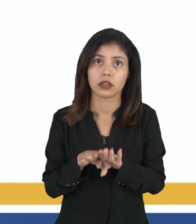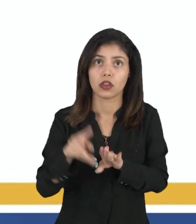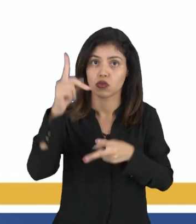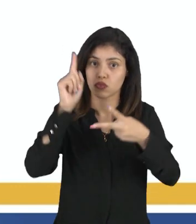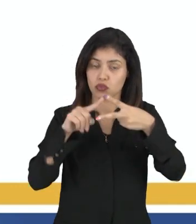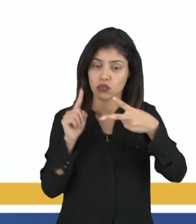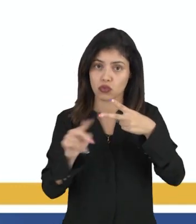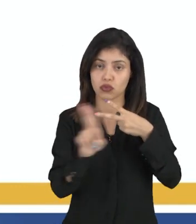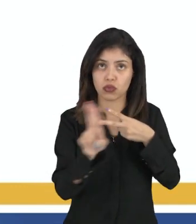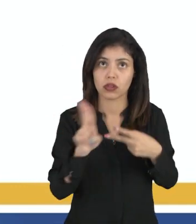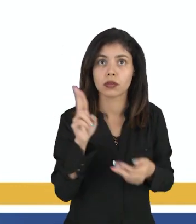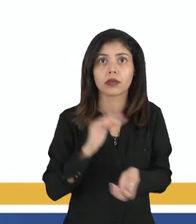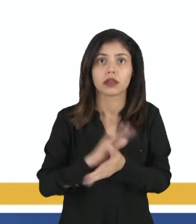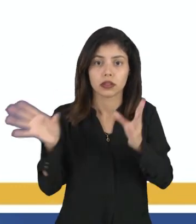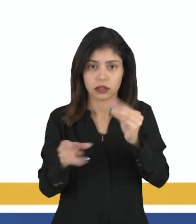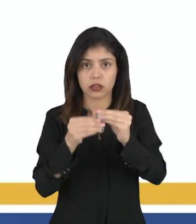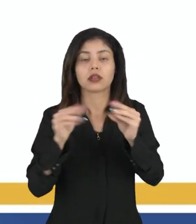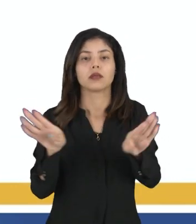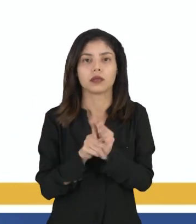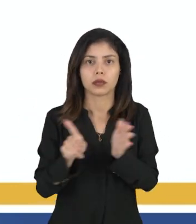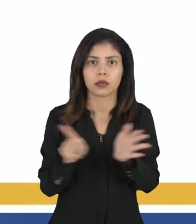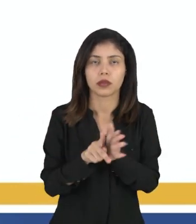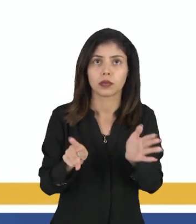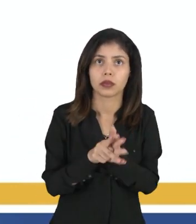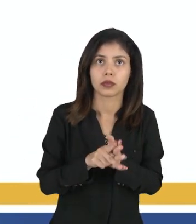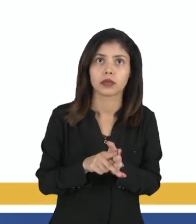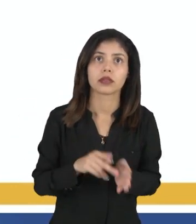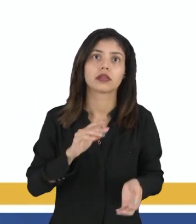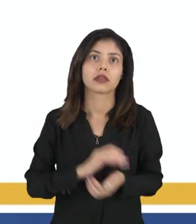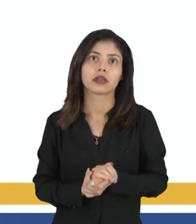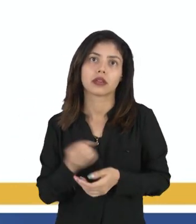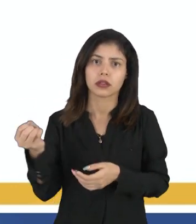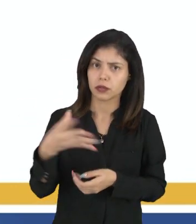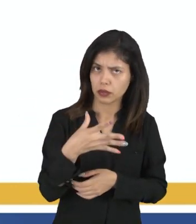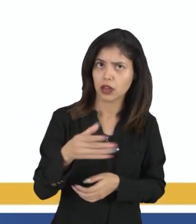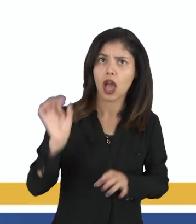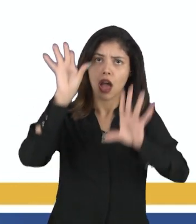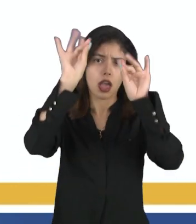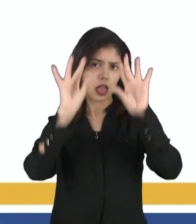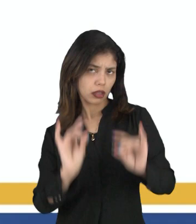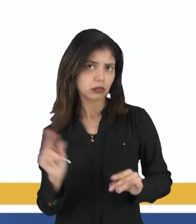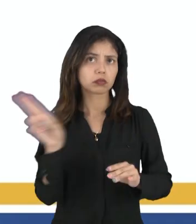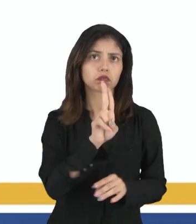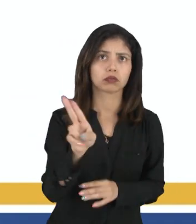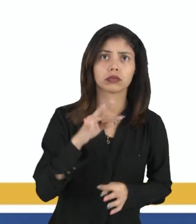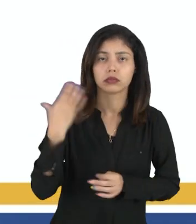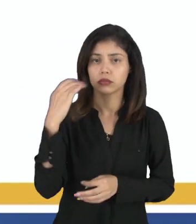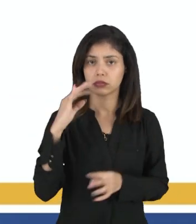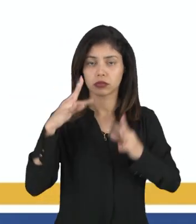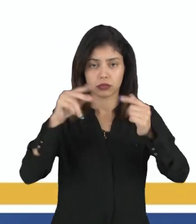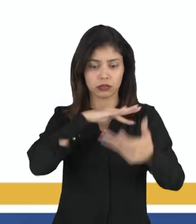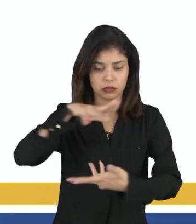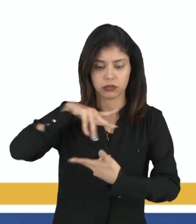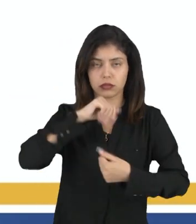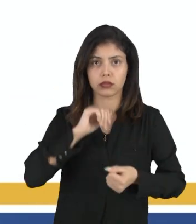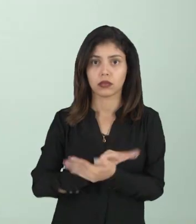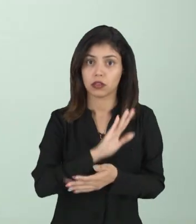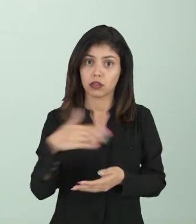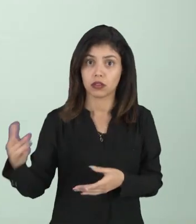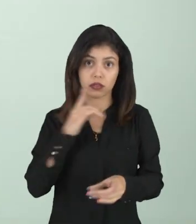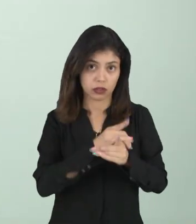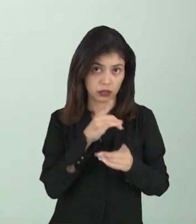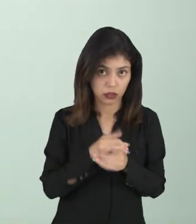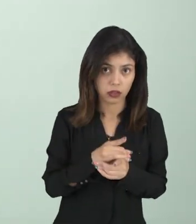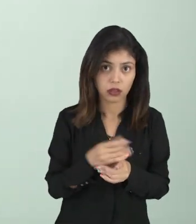dois nomes para compor o nome científico de uma espécie, tá? Cada espécie tem um nome científico único em todo o mundo. Então, quando você